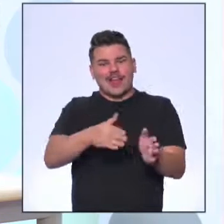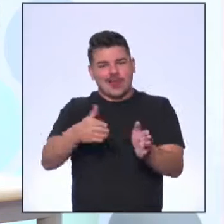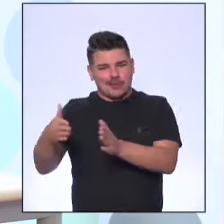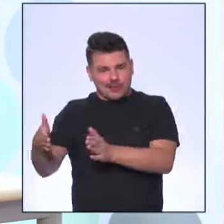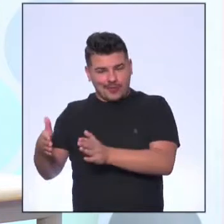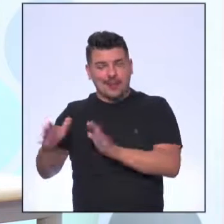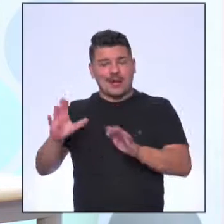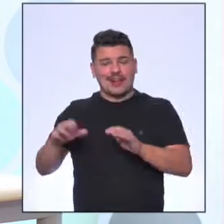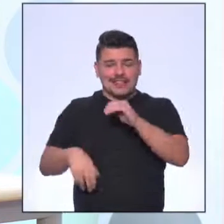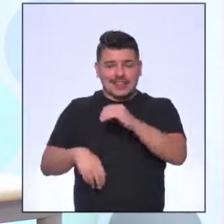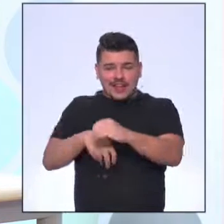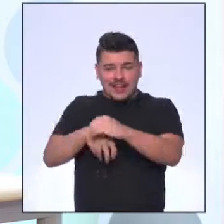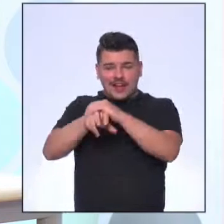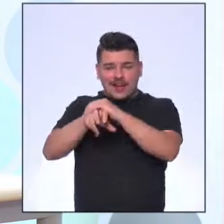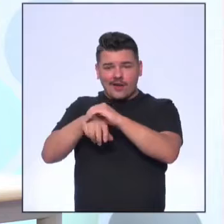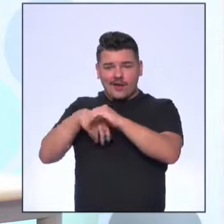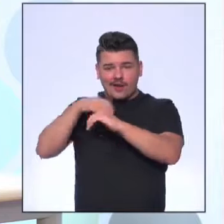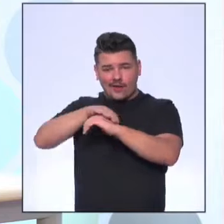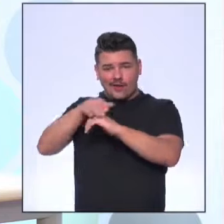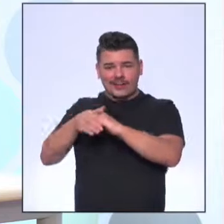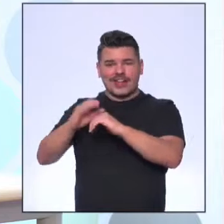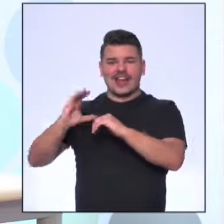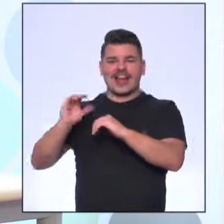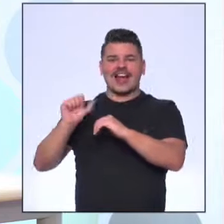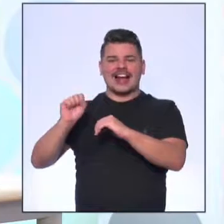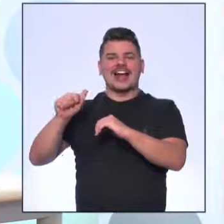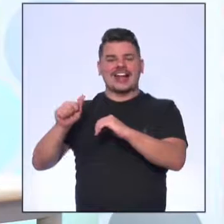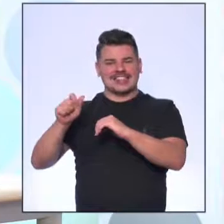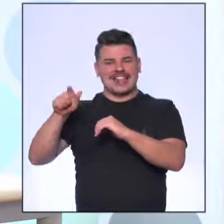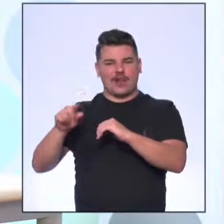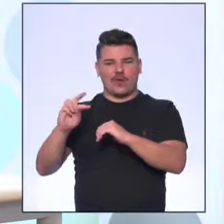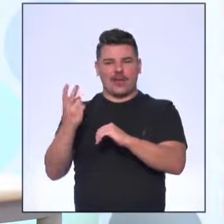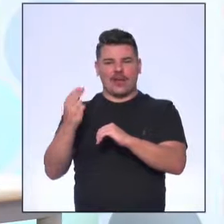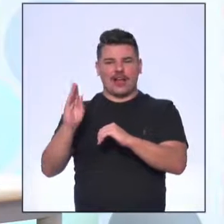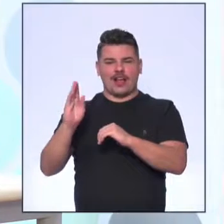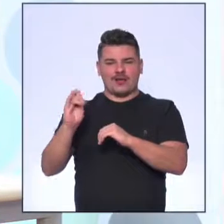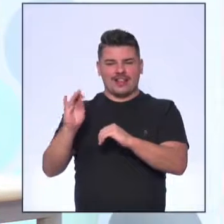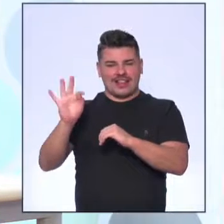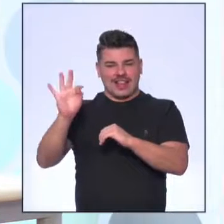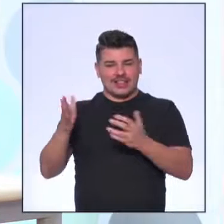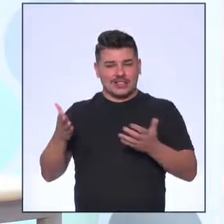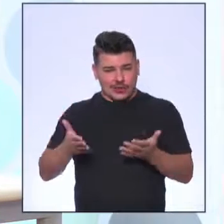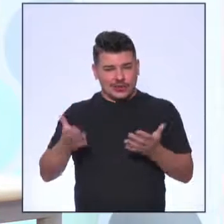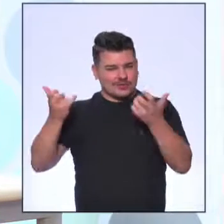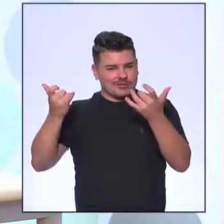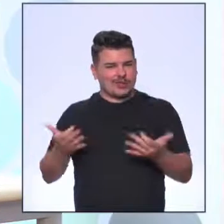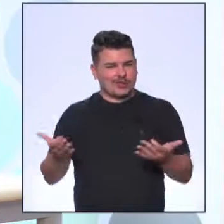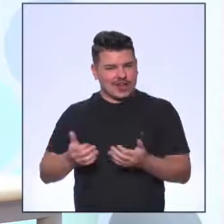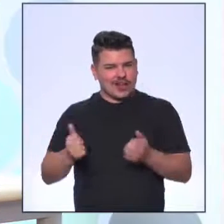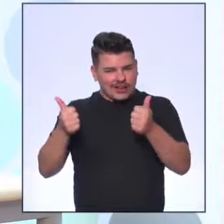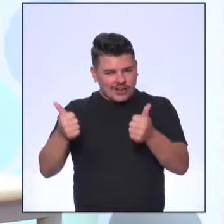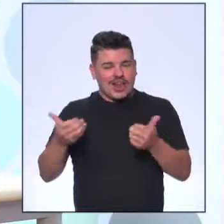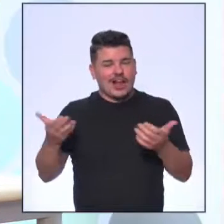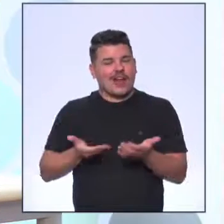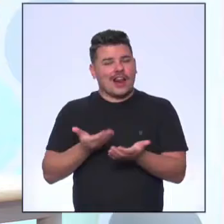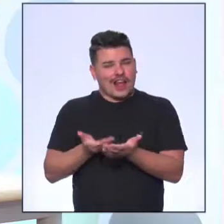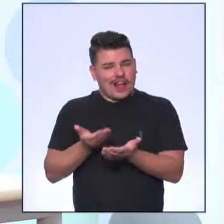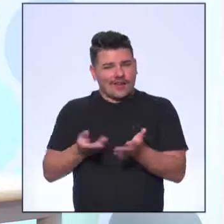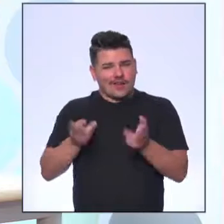si é a sua moradia, professora, é a sua casa, aquilo que nós falamos já hoje, ok? Então vamos lá, vamos continuar a nossa